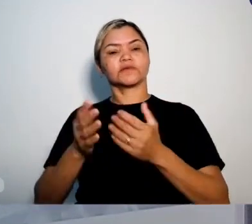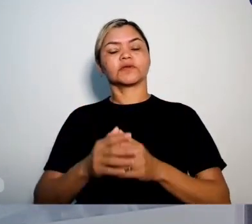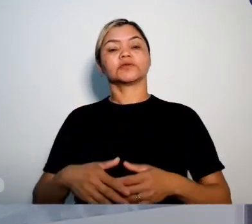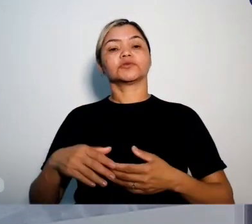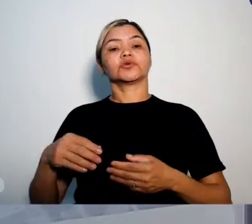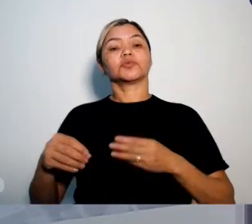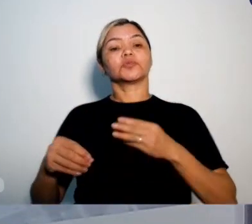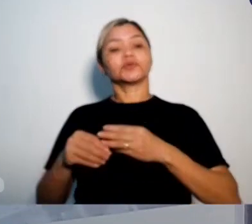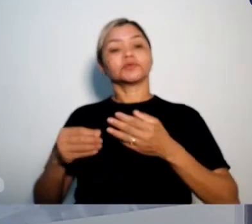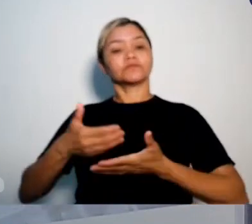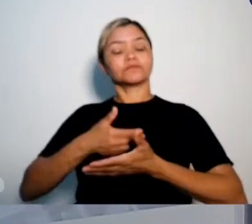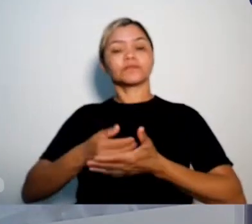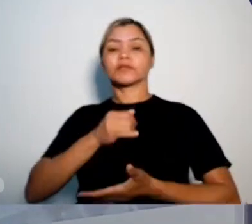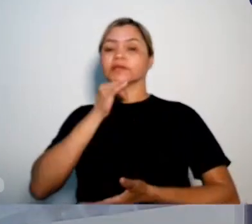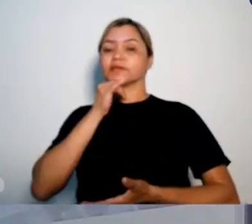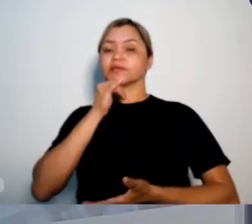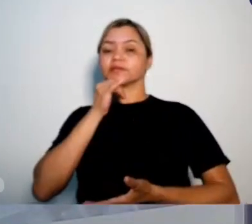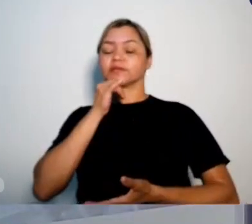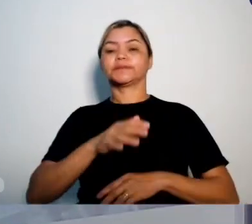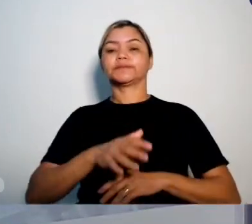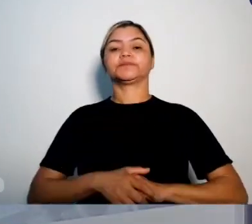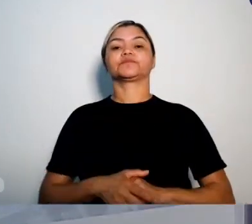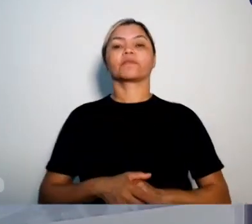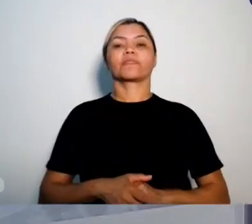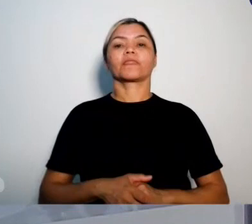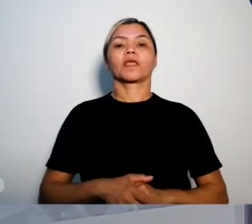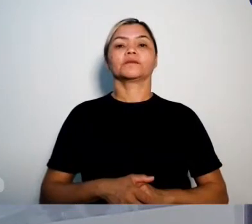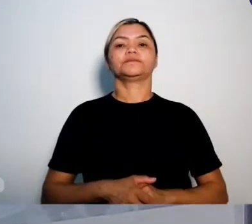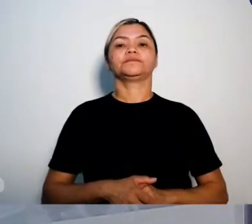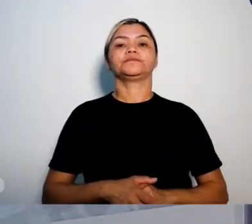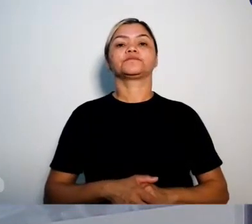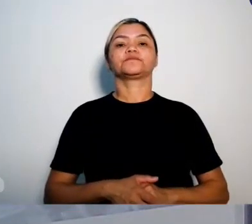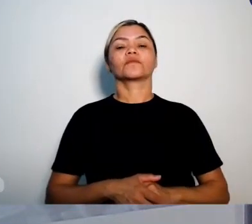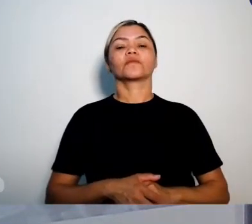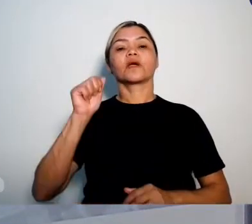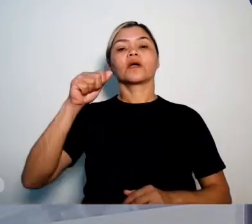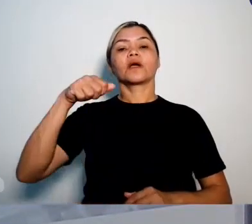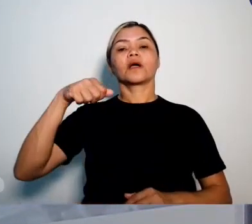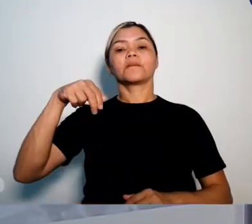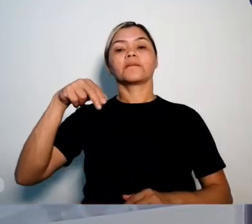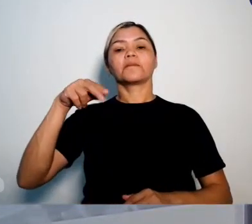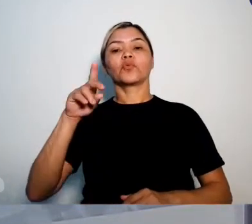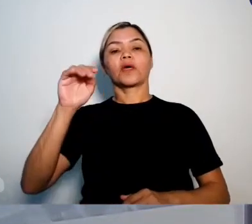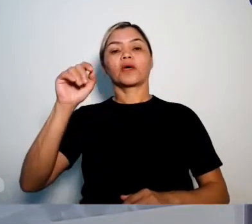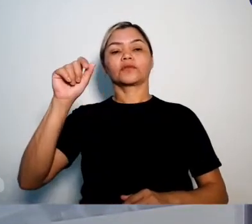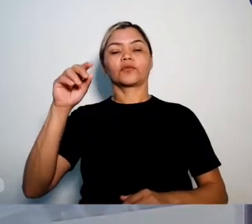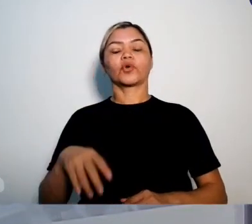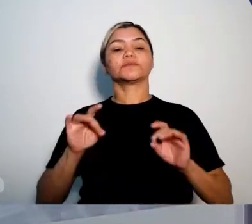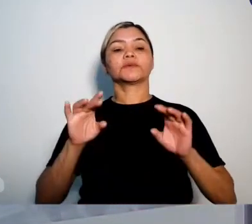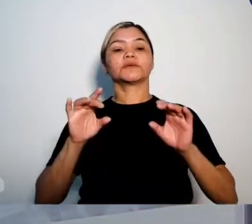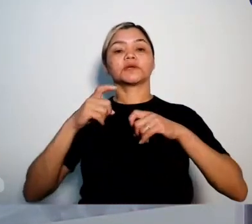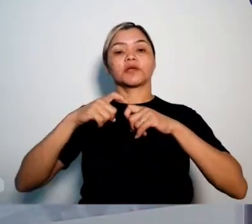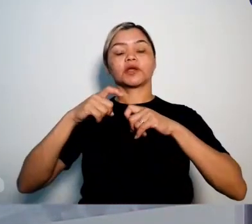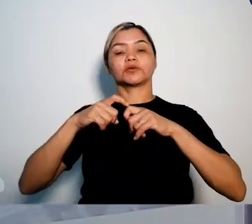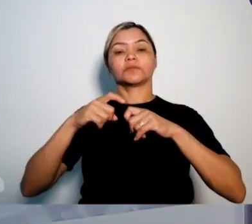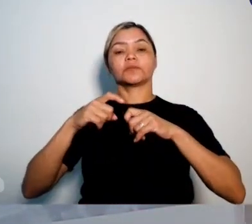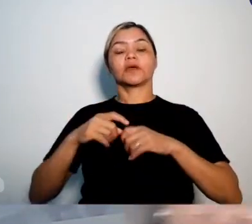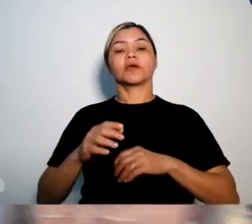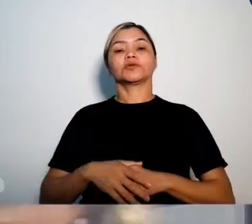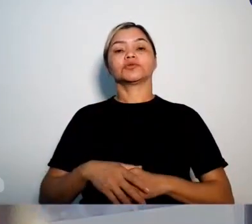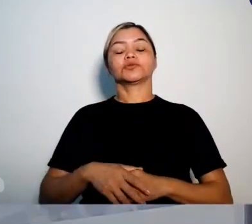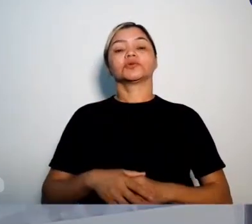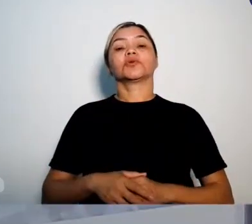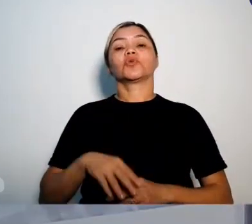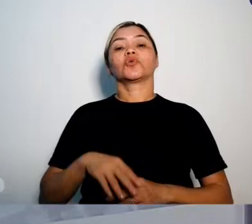exemplo, o ambulatório médico de especialidades, onde não tem uma entrada decente para a população,